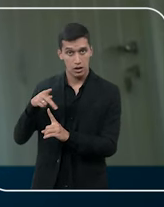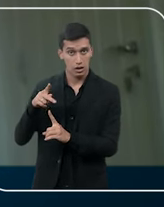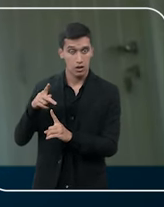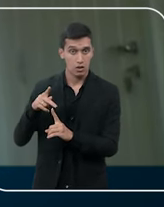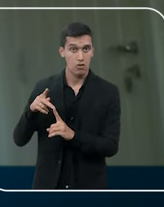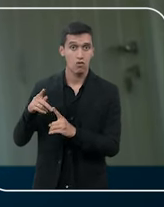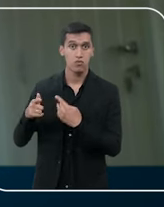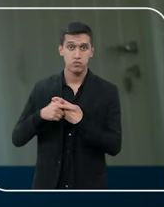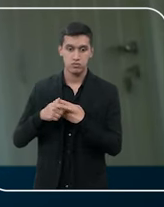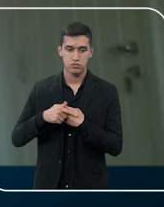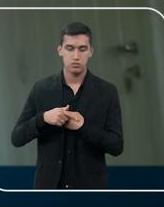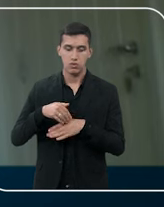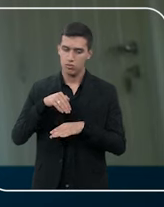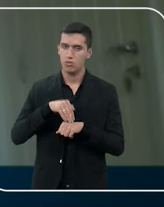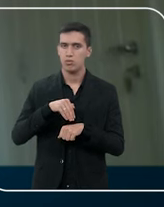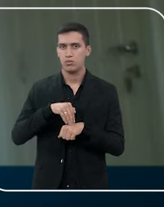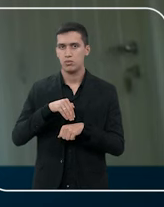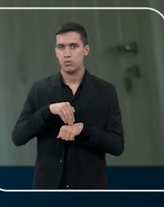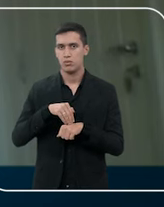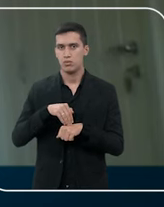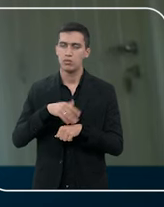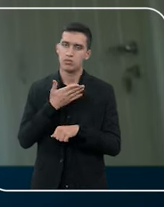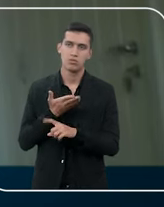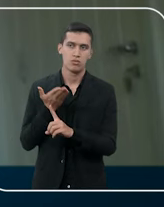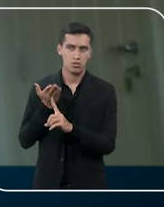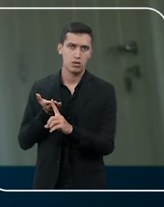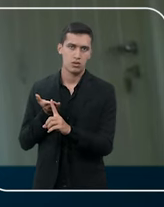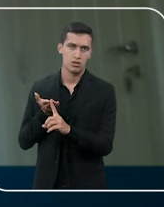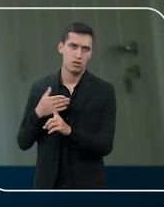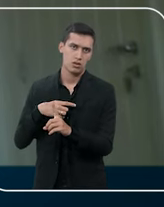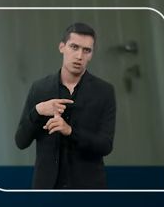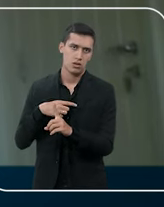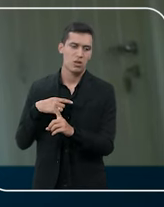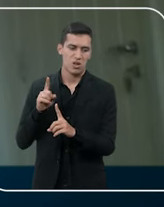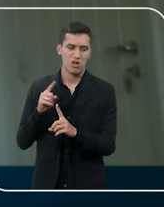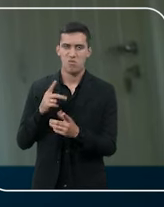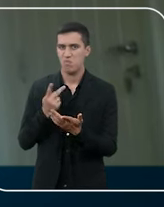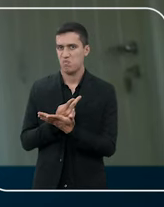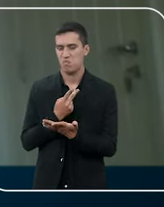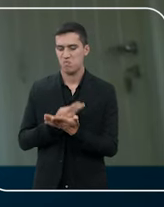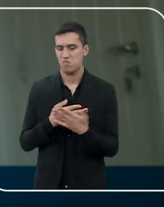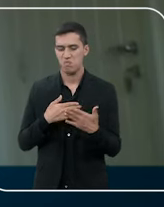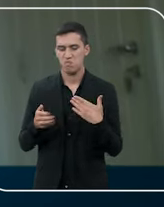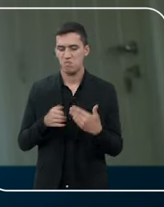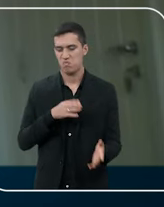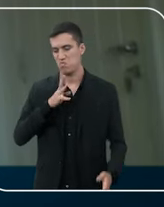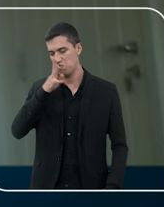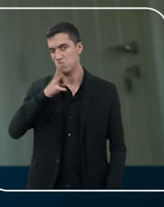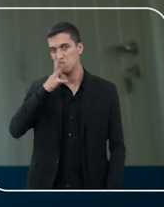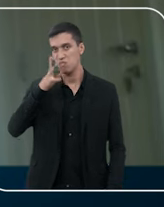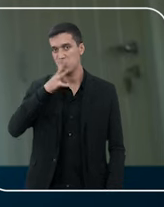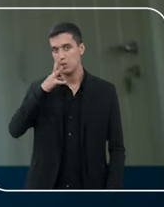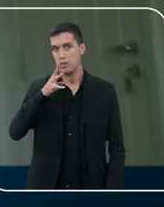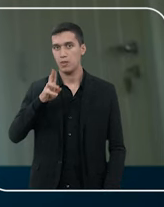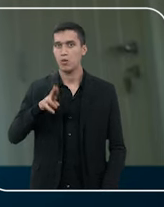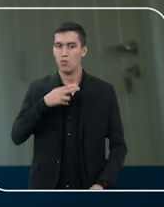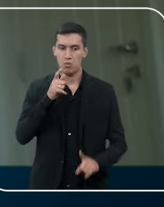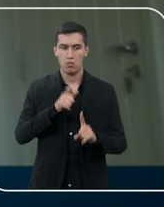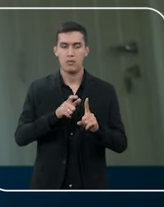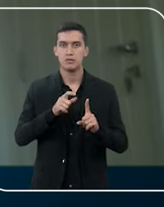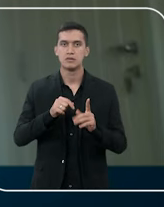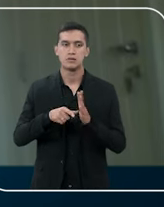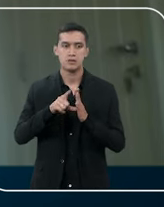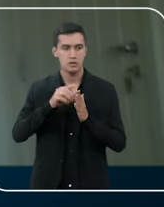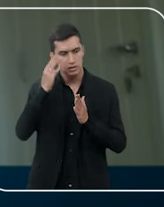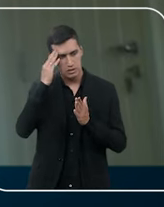com culpa, ou seja, ele atua de uma forma que é negligente, imprudente ou imperita. E o que